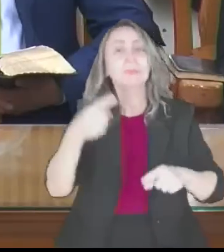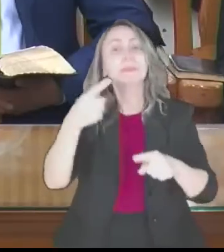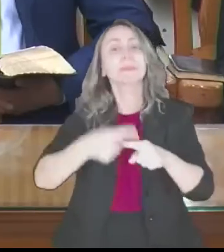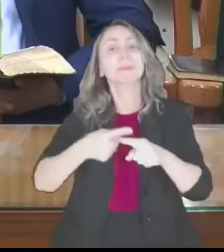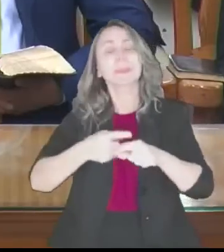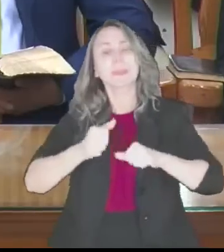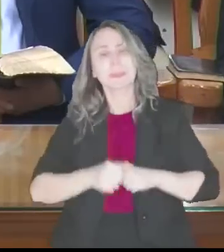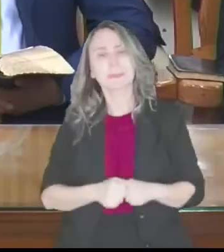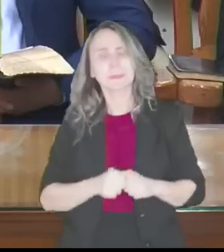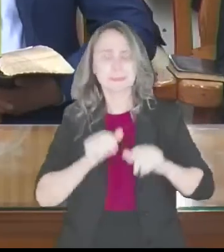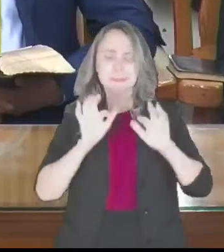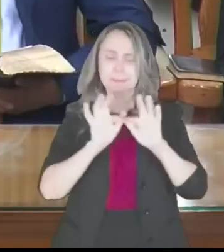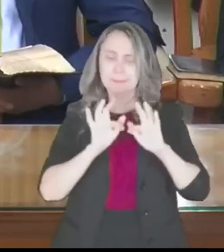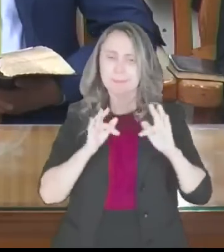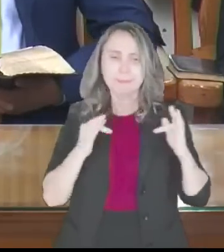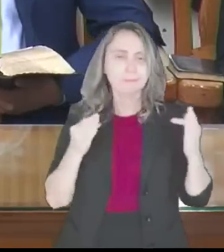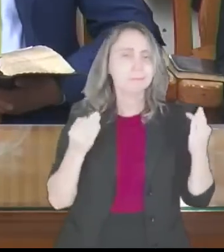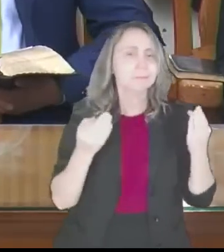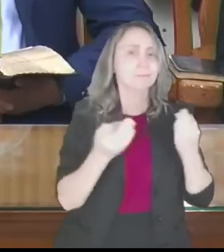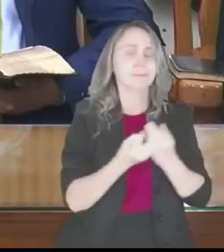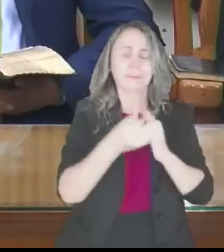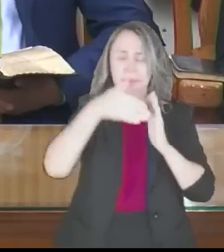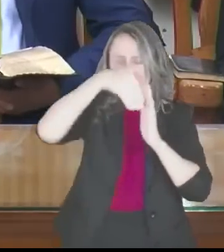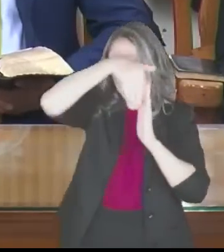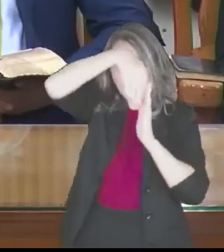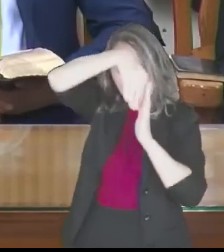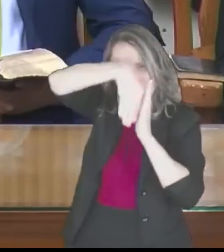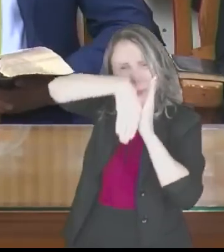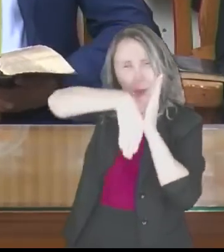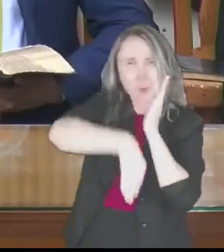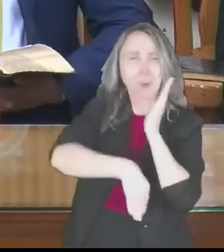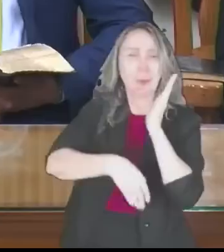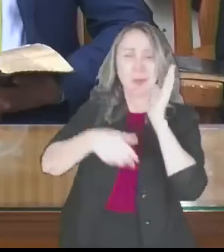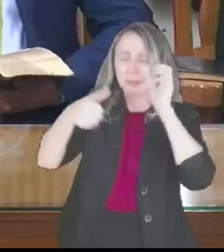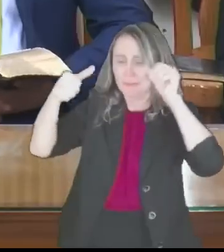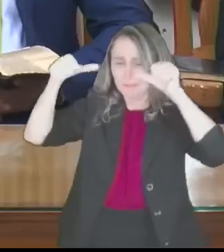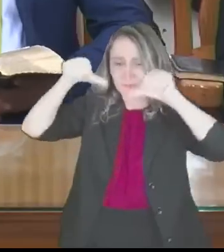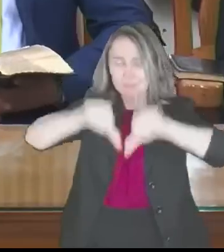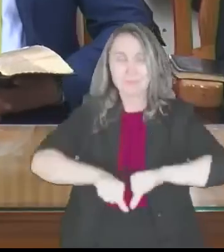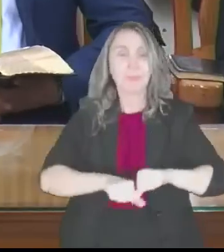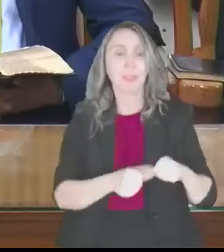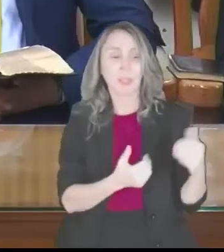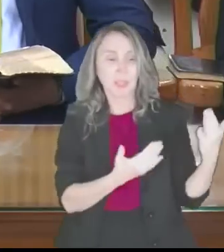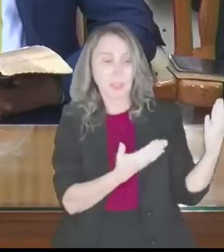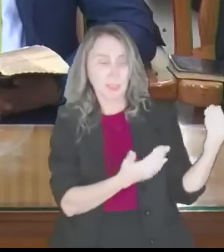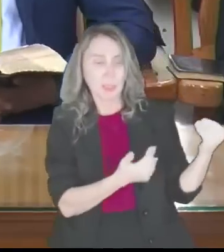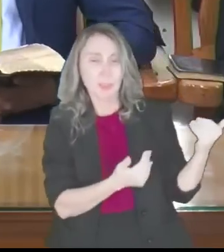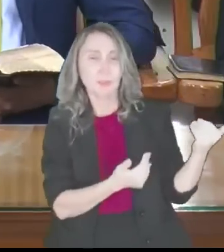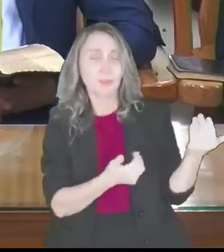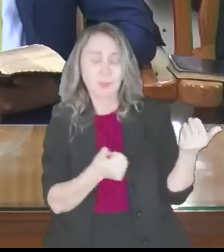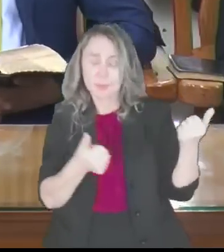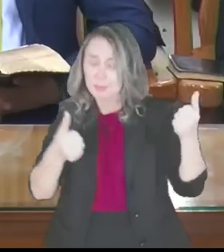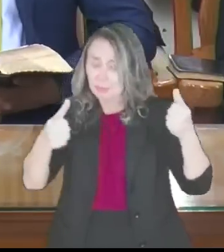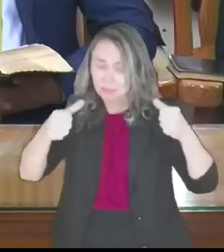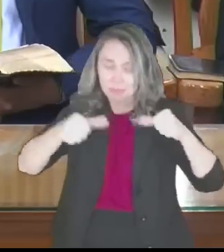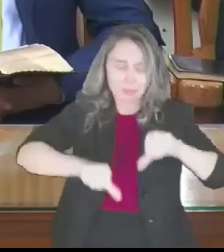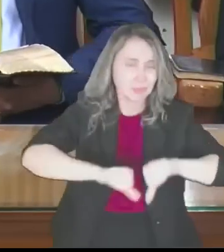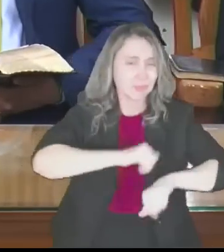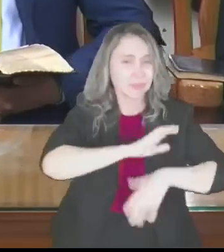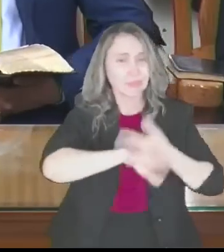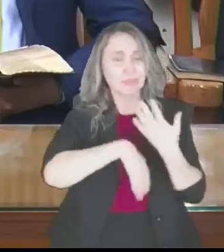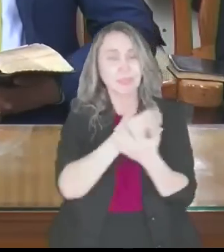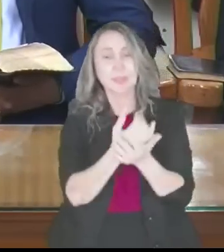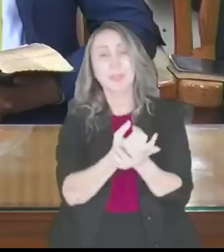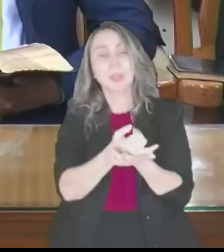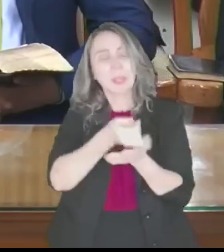As famílias estão descendo de ladeira abaixo, estão empurrando os jovens de ladeira abaixo, liberando as